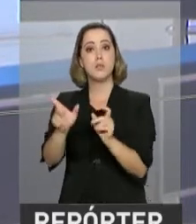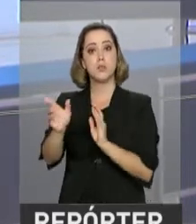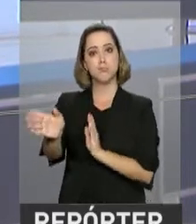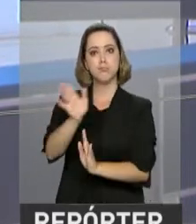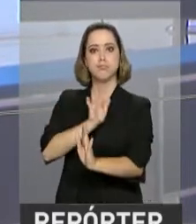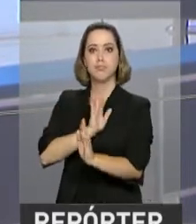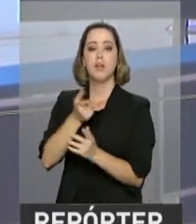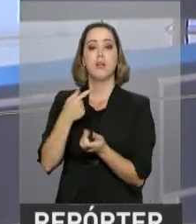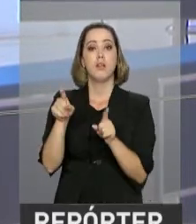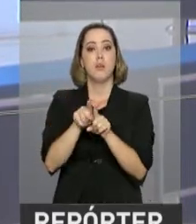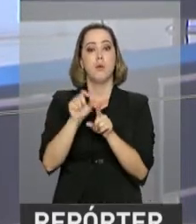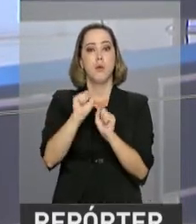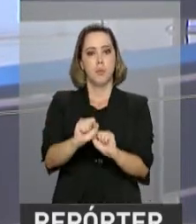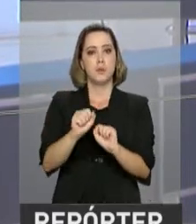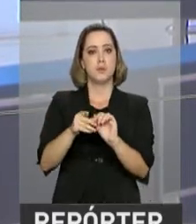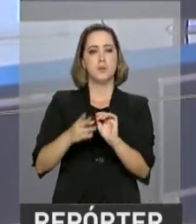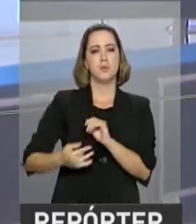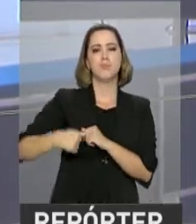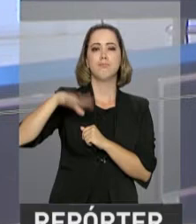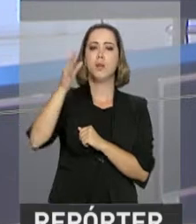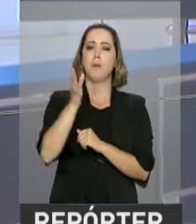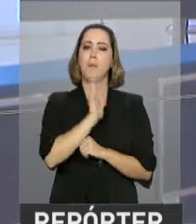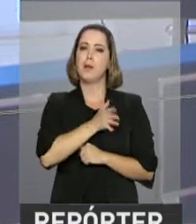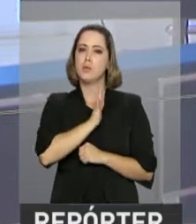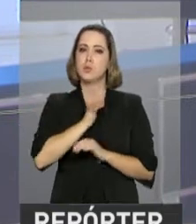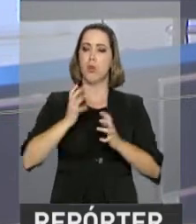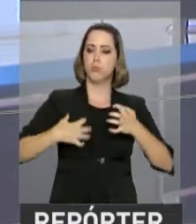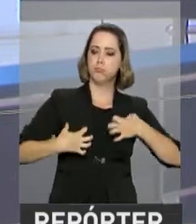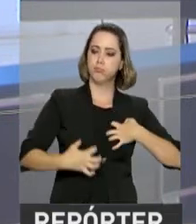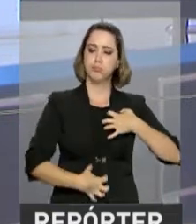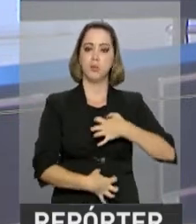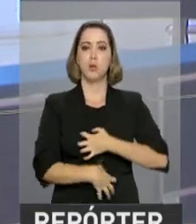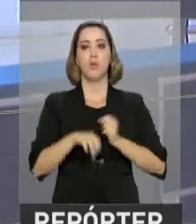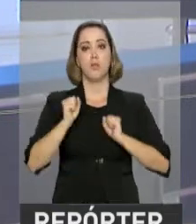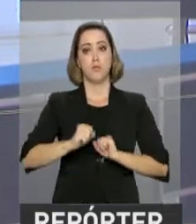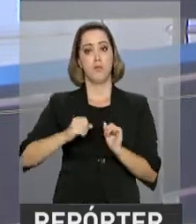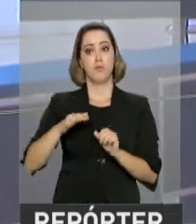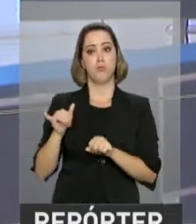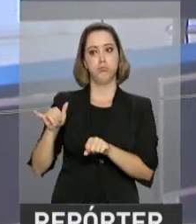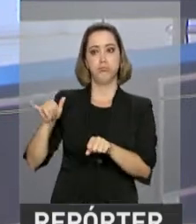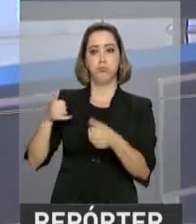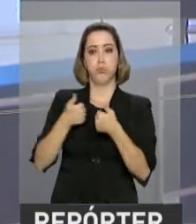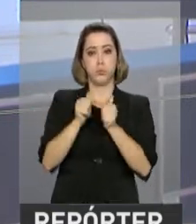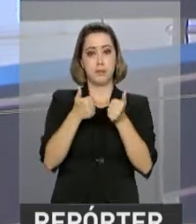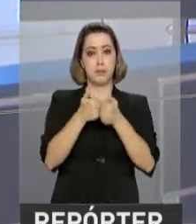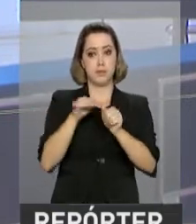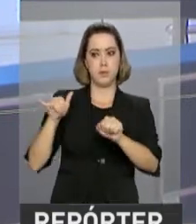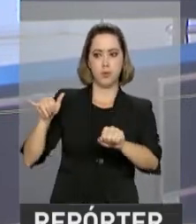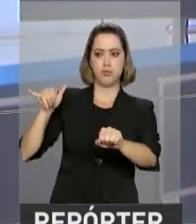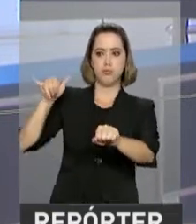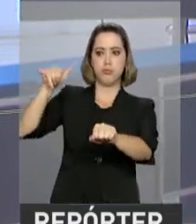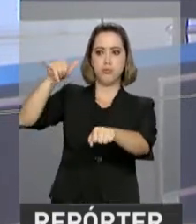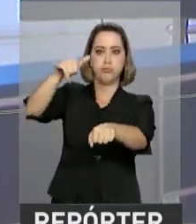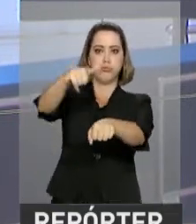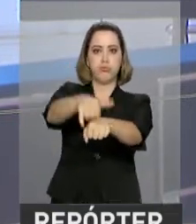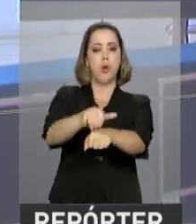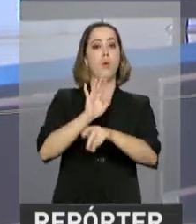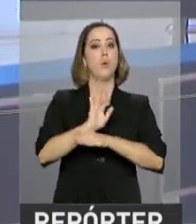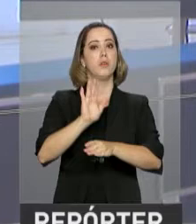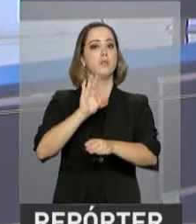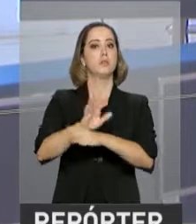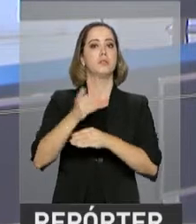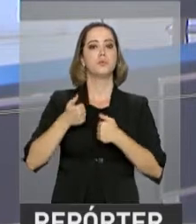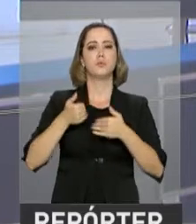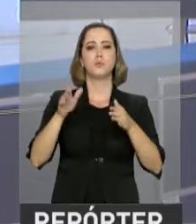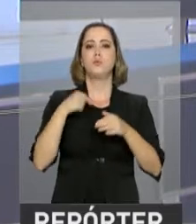Armadas permitiu que mais órgãos fossem transportados pela Força Aérea Brasileira, o que, de acordo com o governo, ajudou a